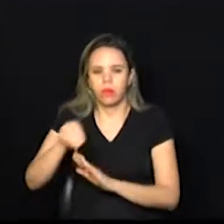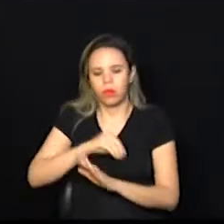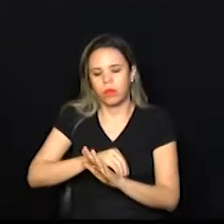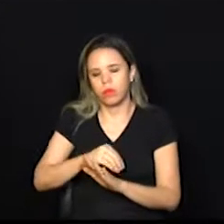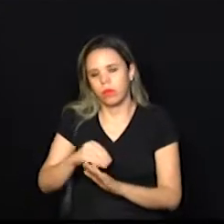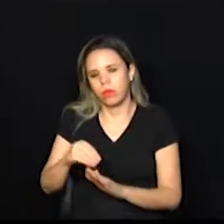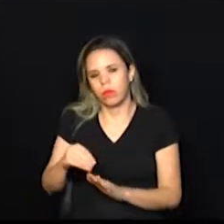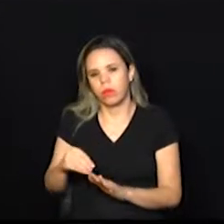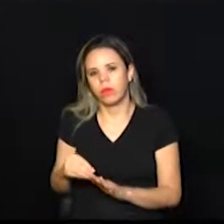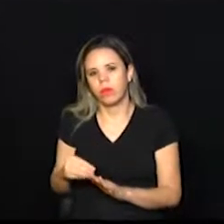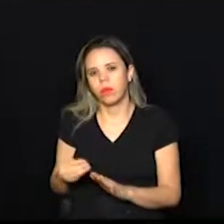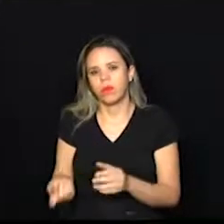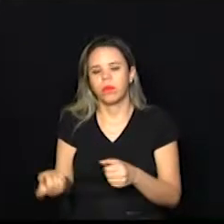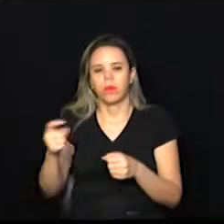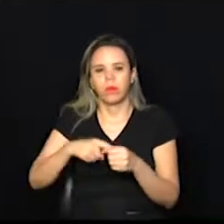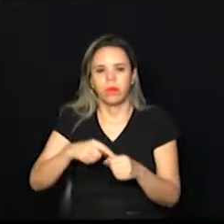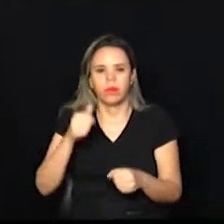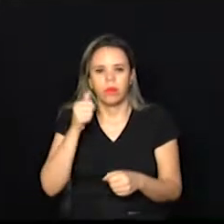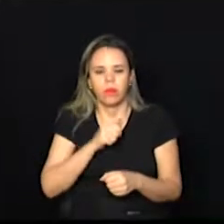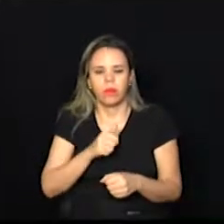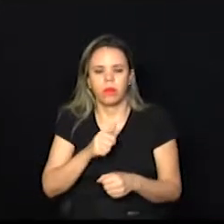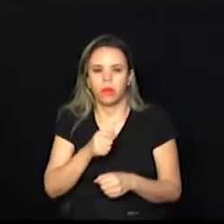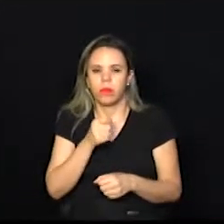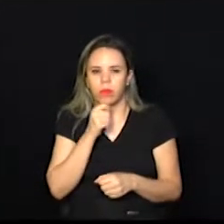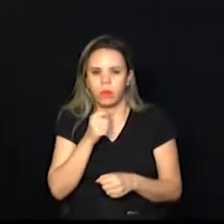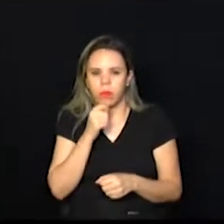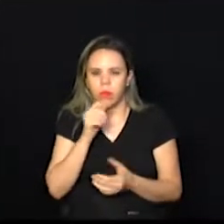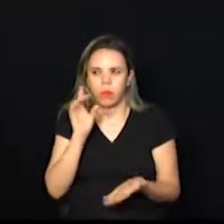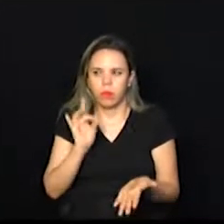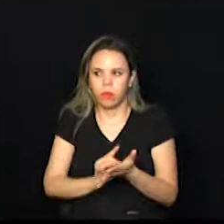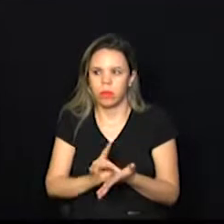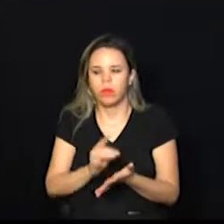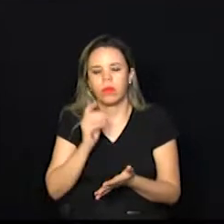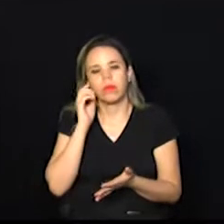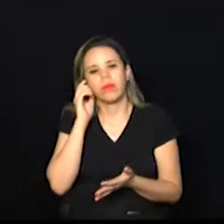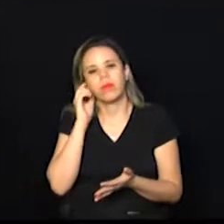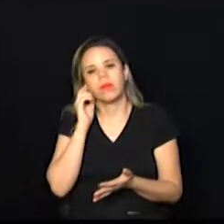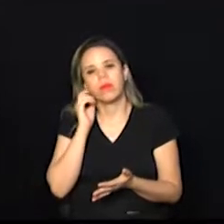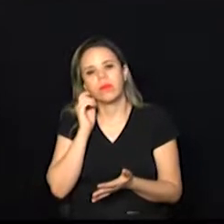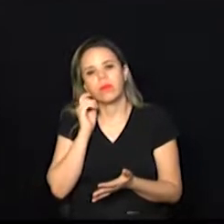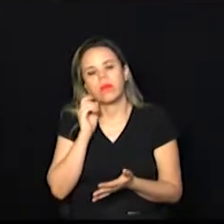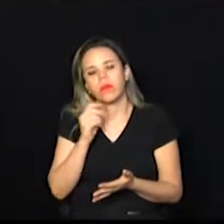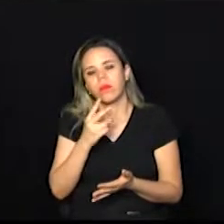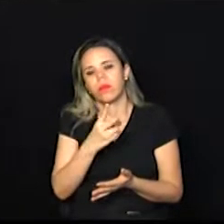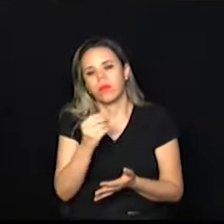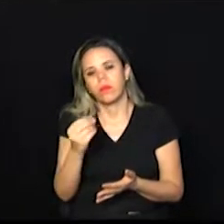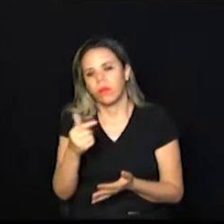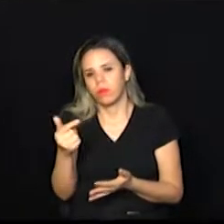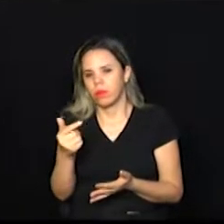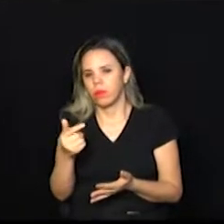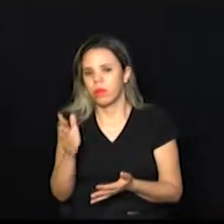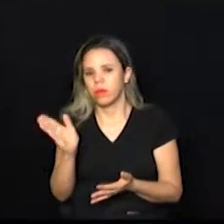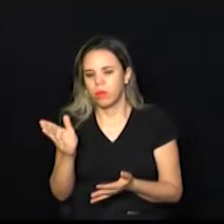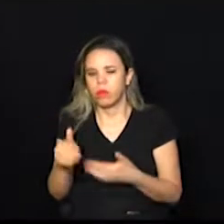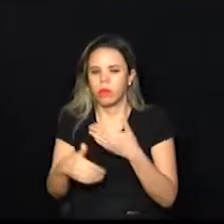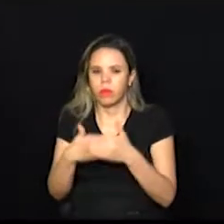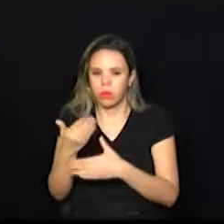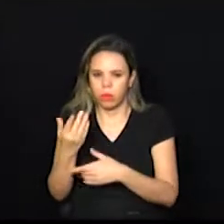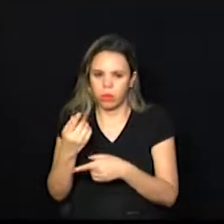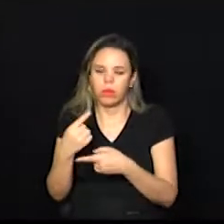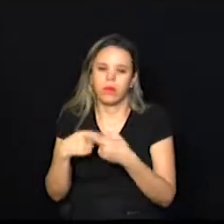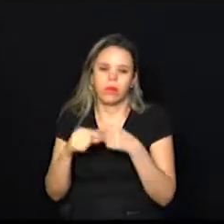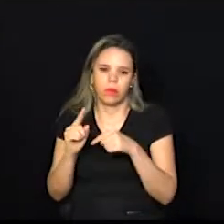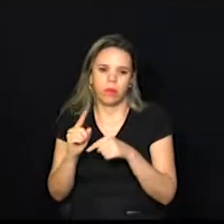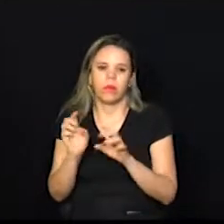comemorativo das ações voltadas à mulher, a gente ainda está efetivando ele, mas em 2022 acho que a gente vem ele